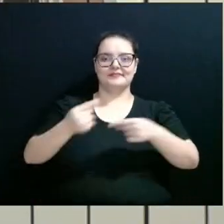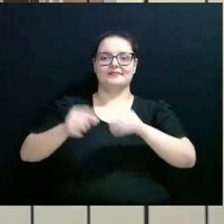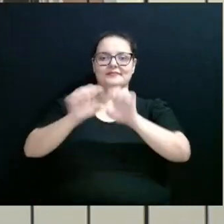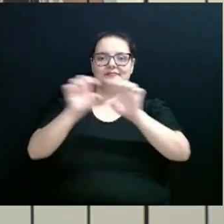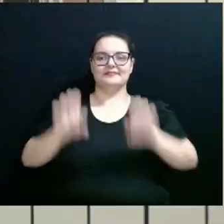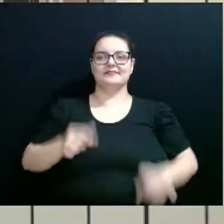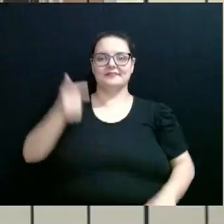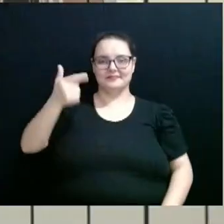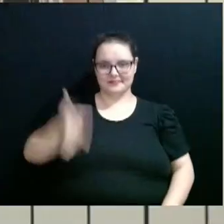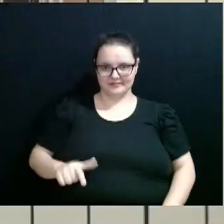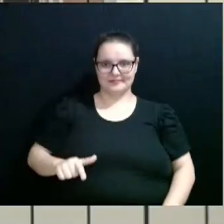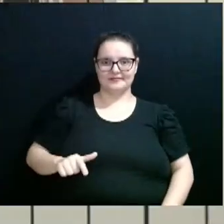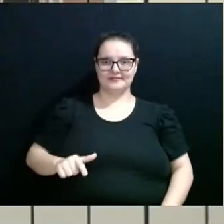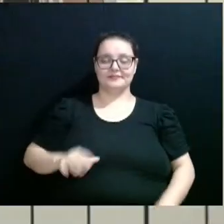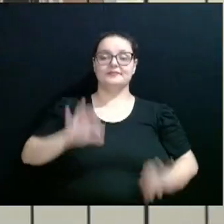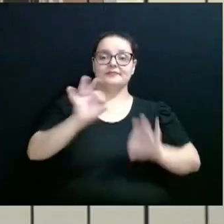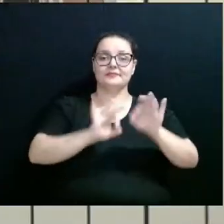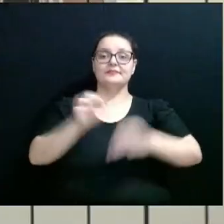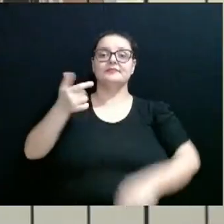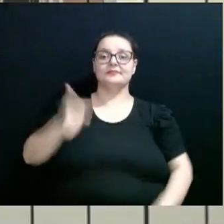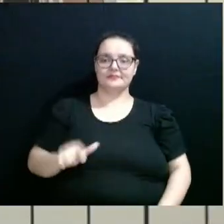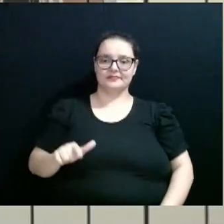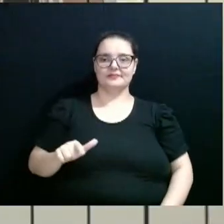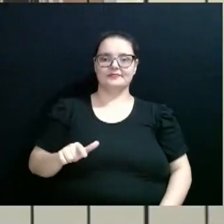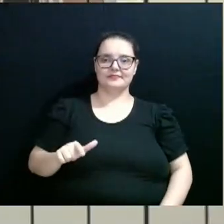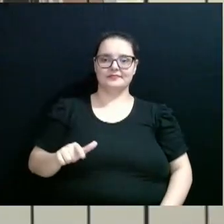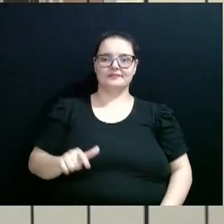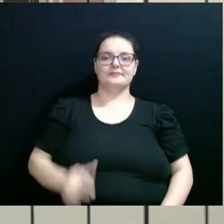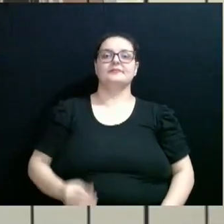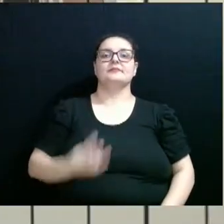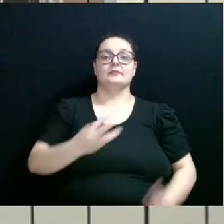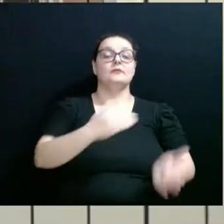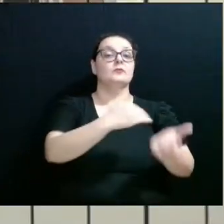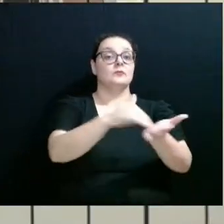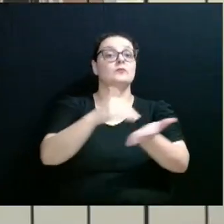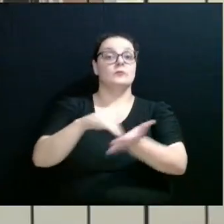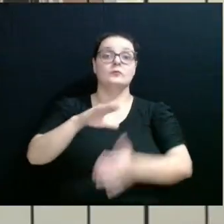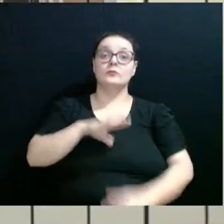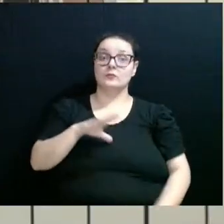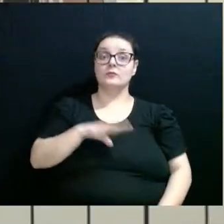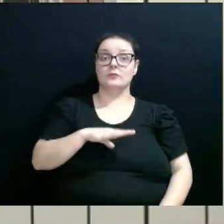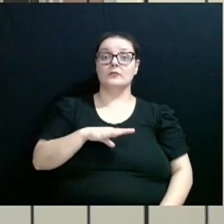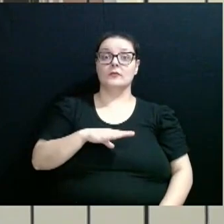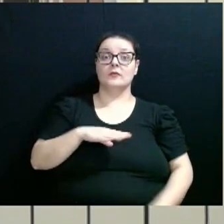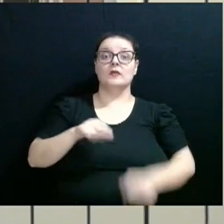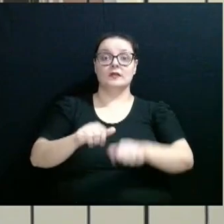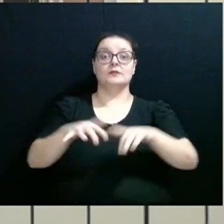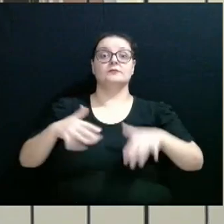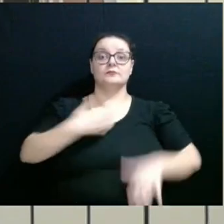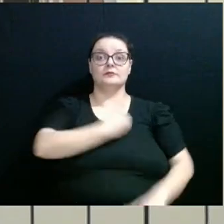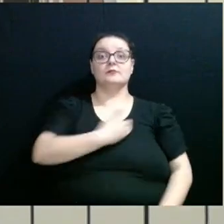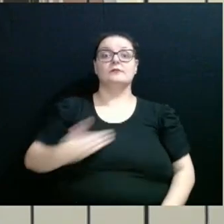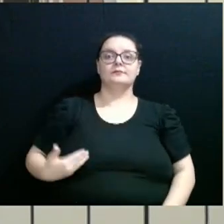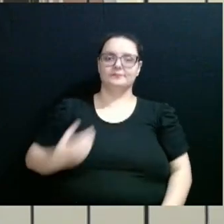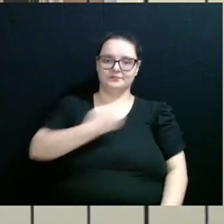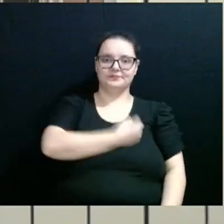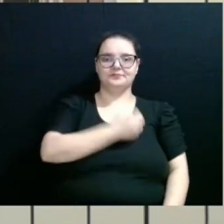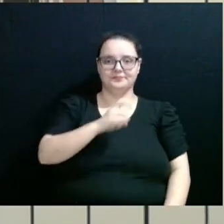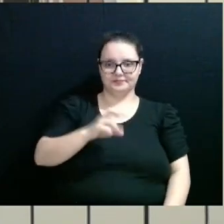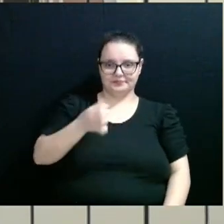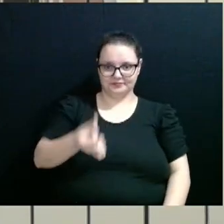e reorganização de 3 secretarias municipais em audiência pública de número 56.